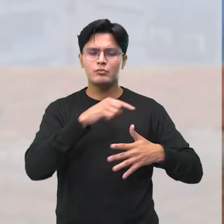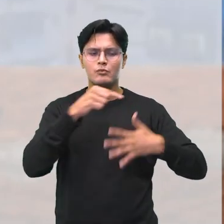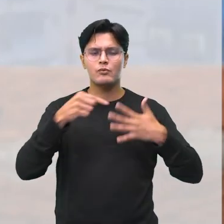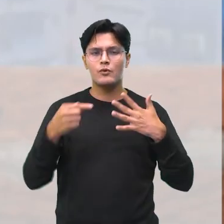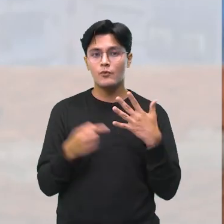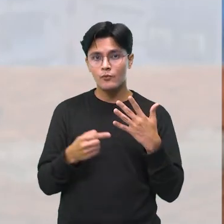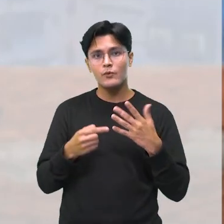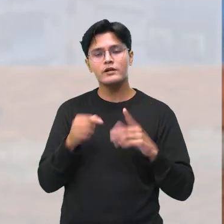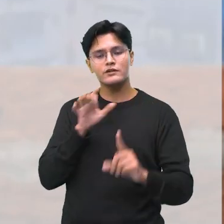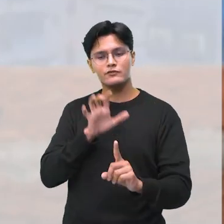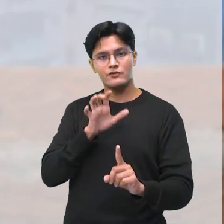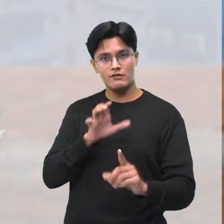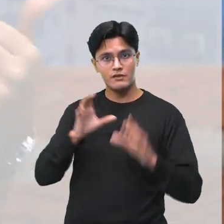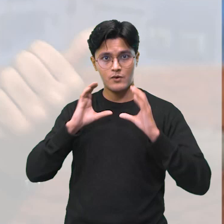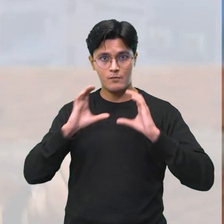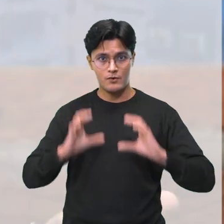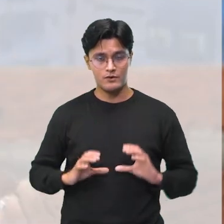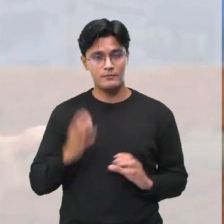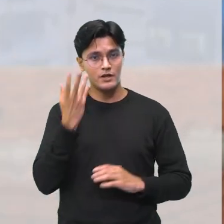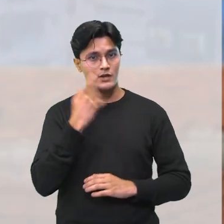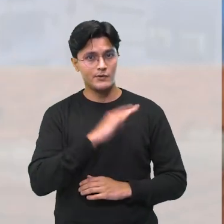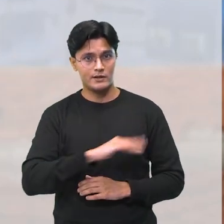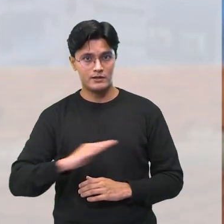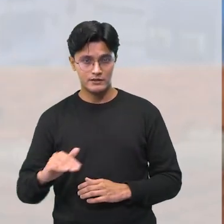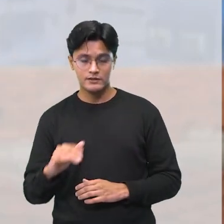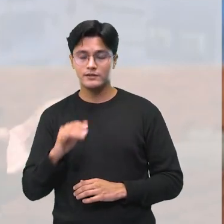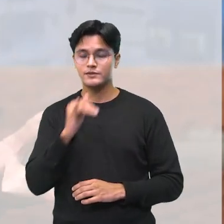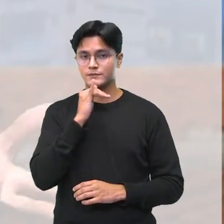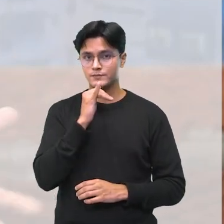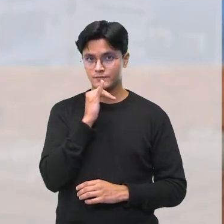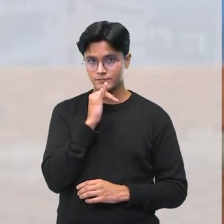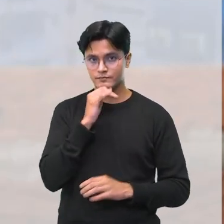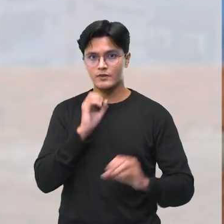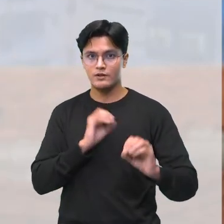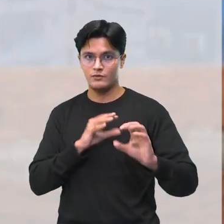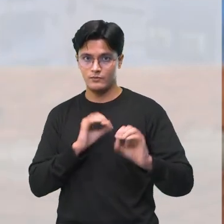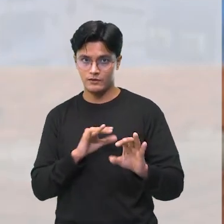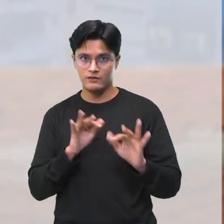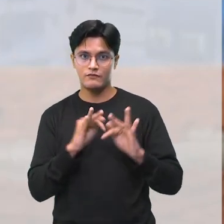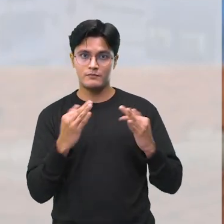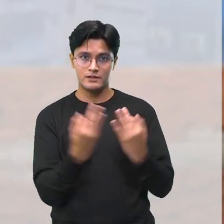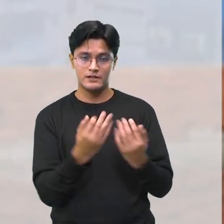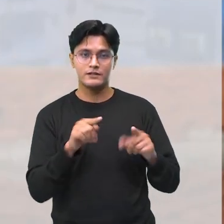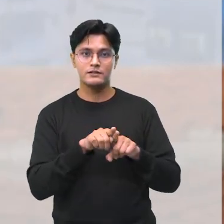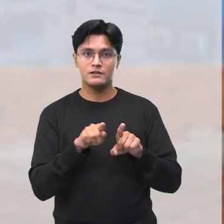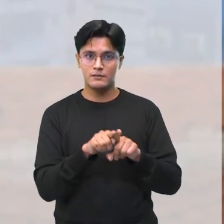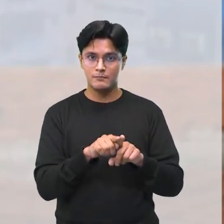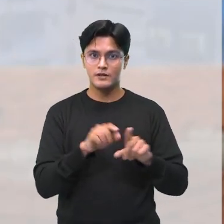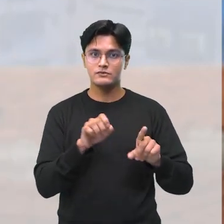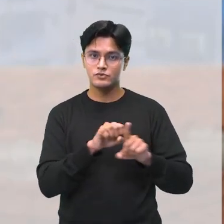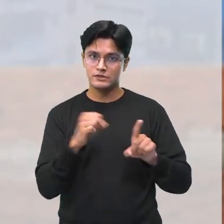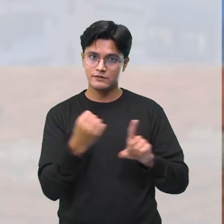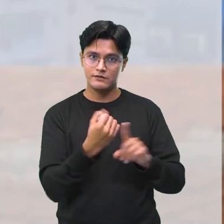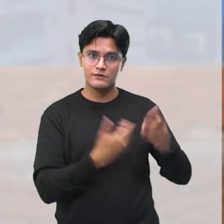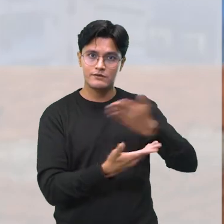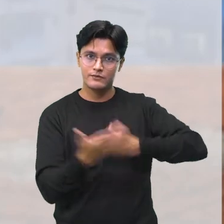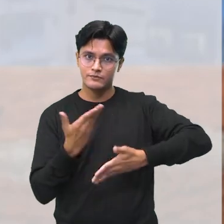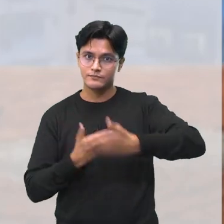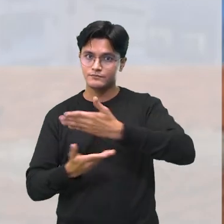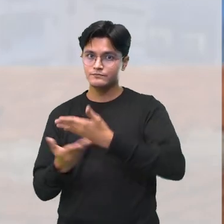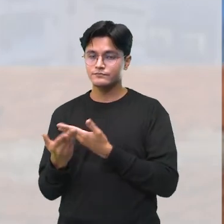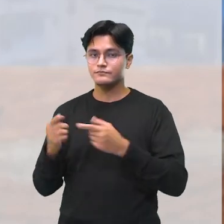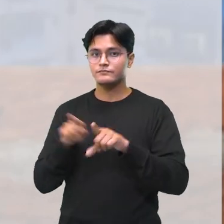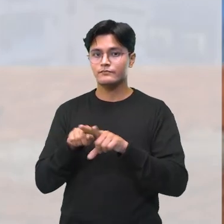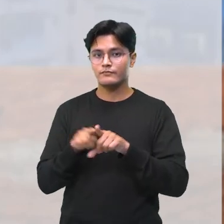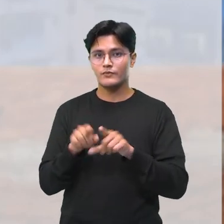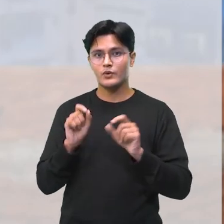o comportamento de uma criança, como educação familiar e a própria interação social, Culpar exclusivamente